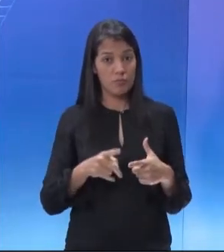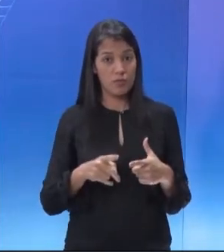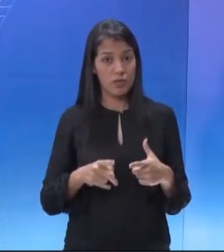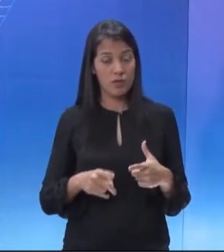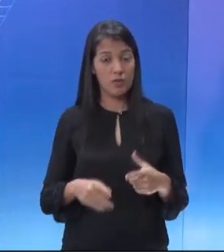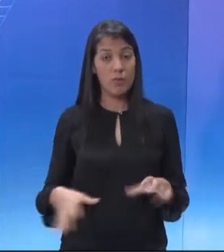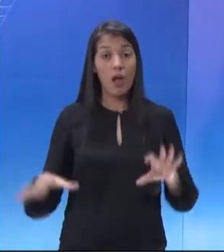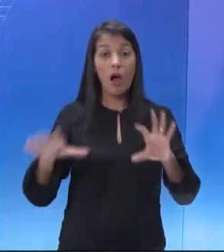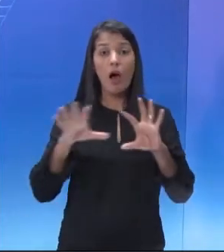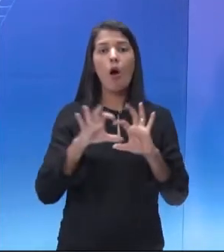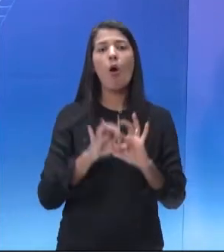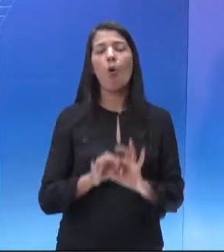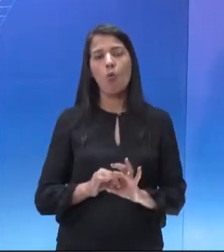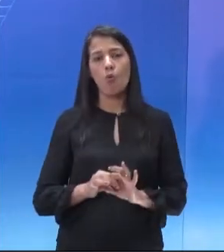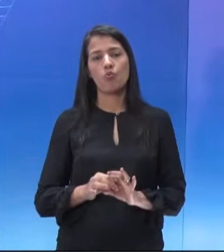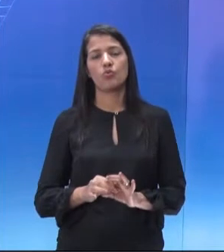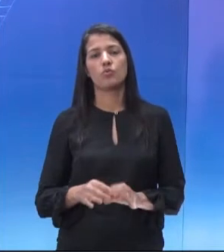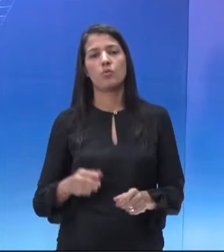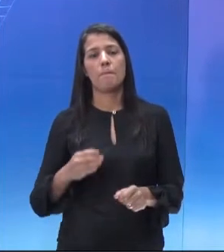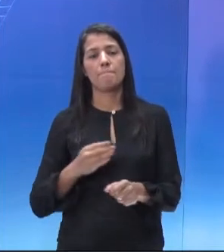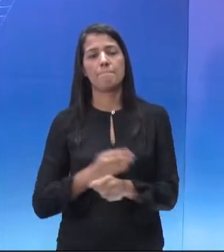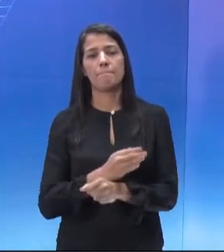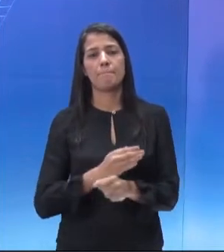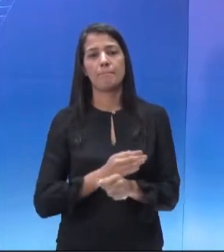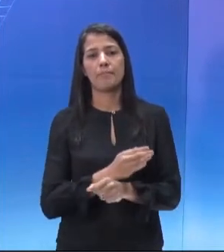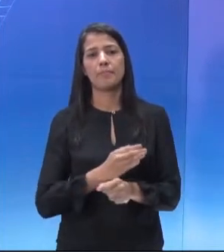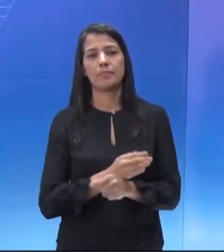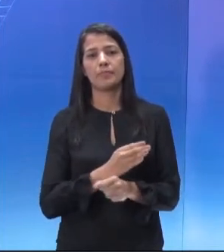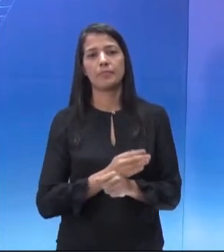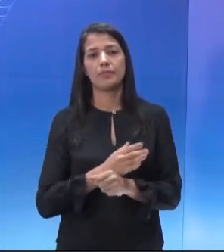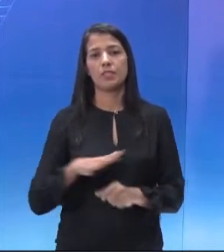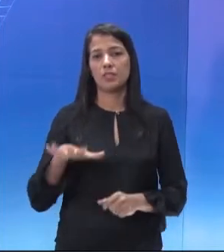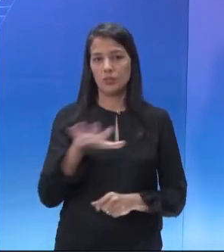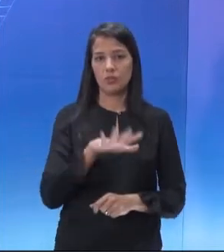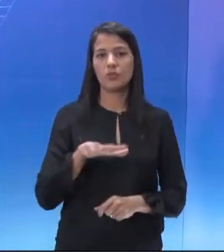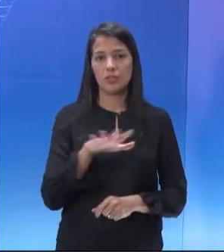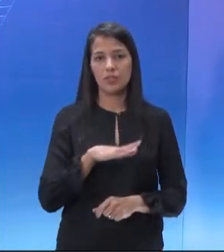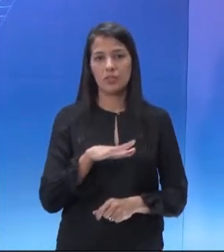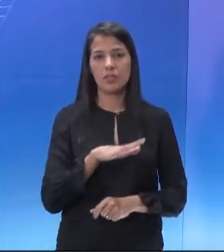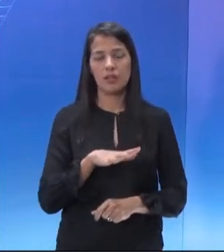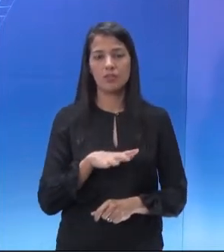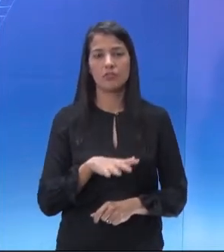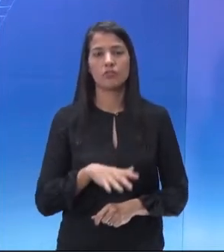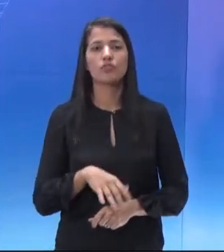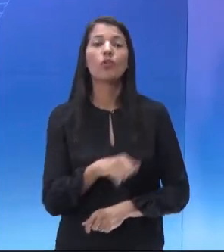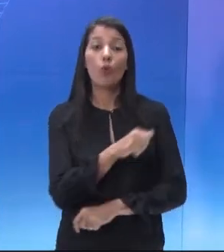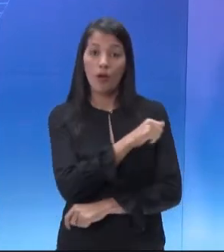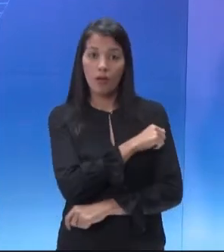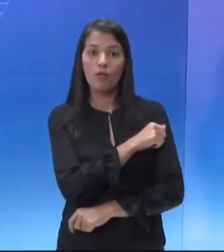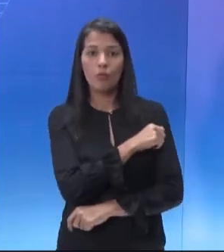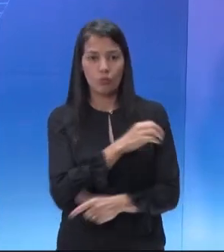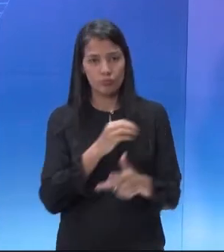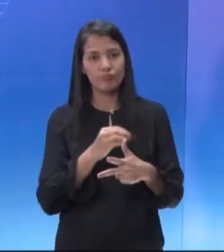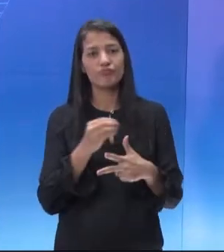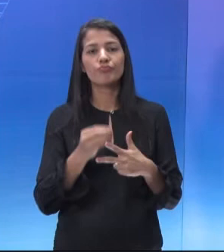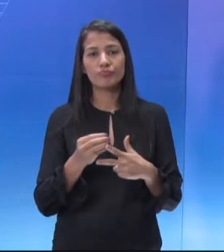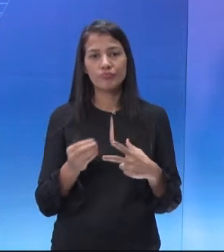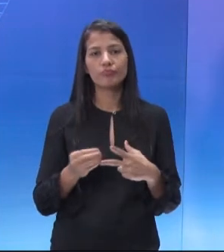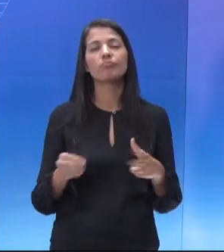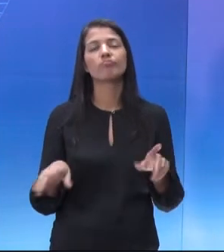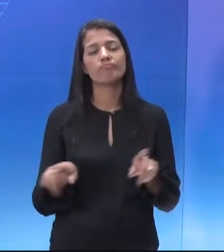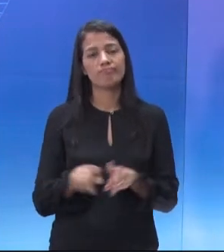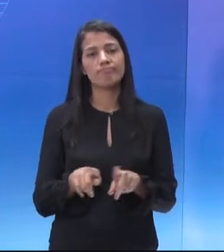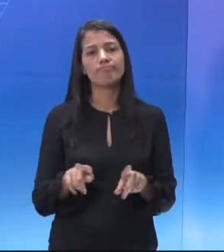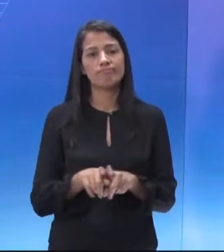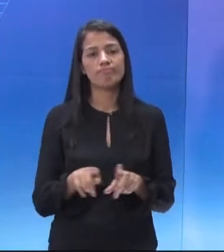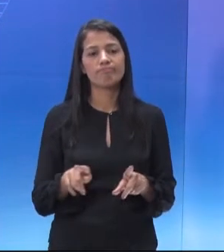está propondo, inclusive sua que está escrevendo a redação. A